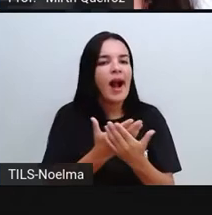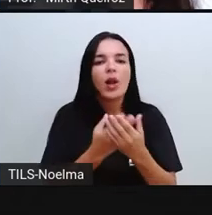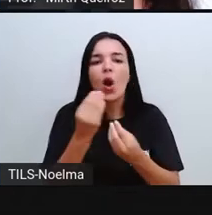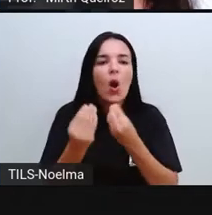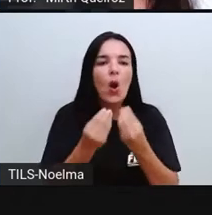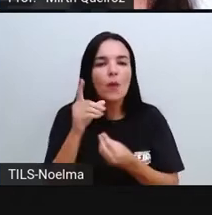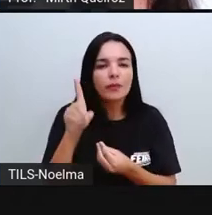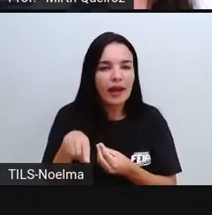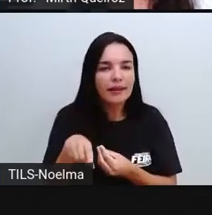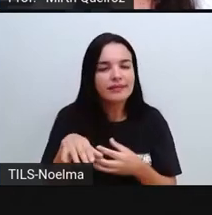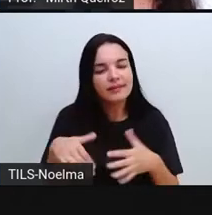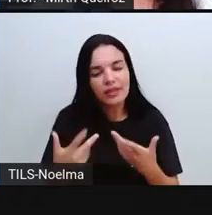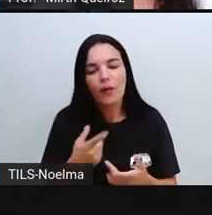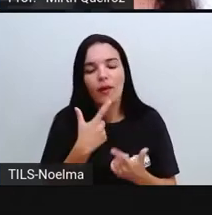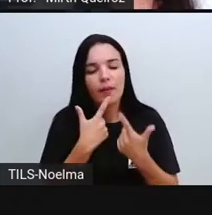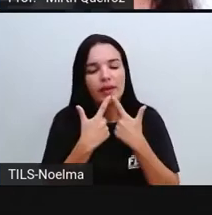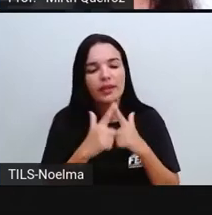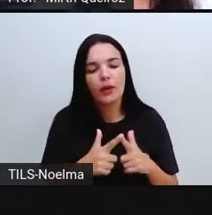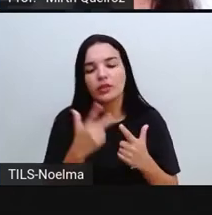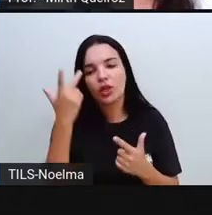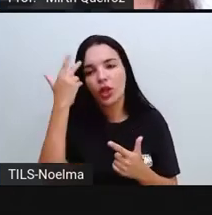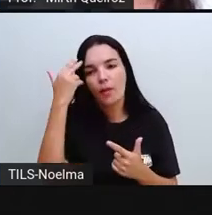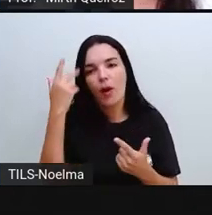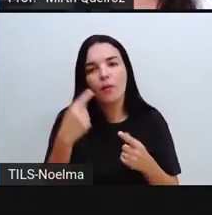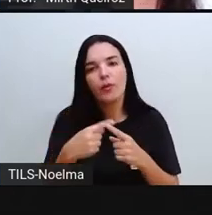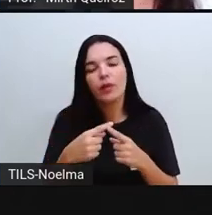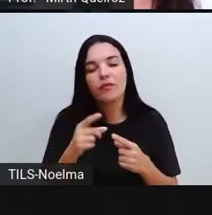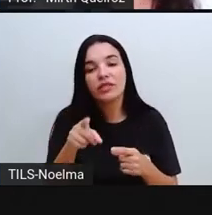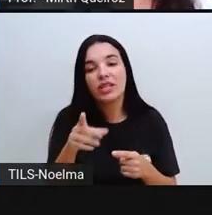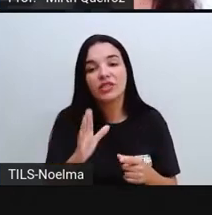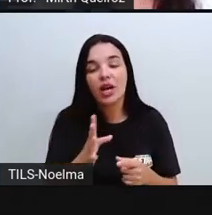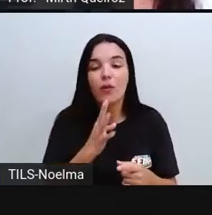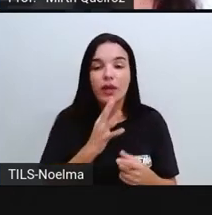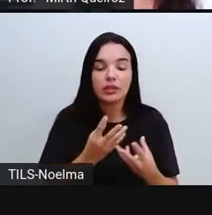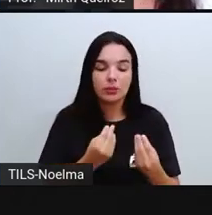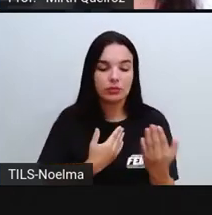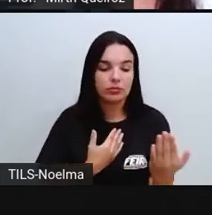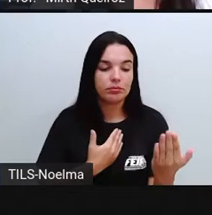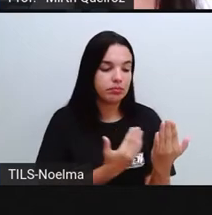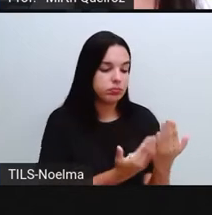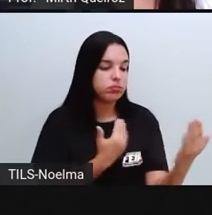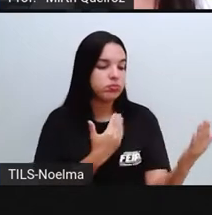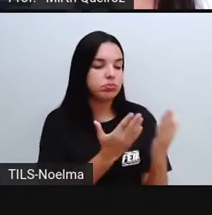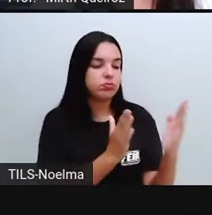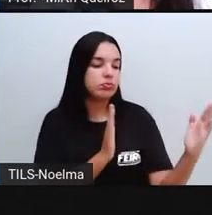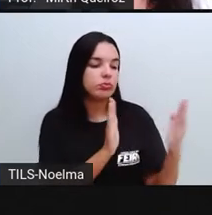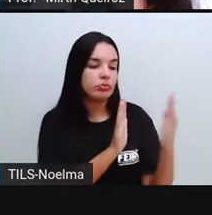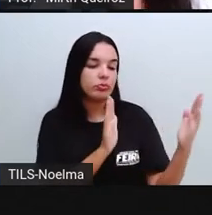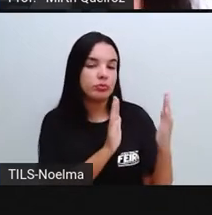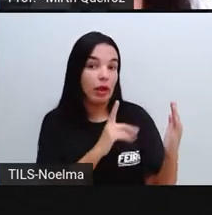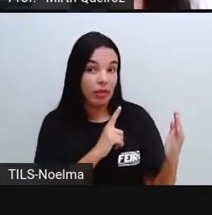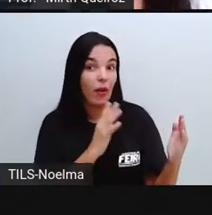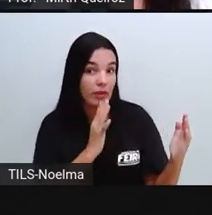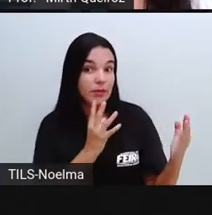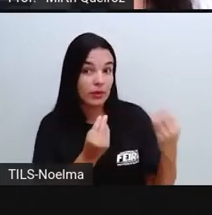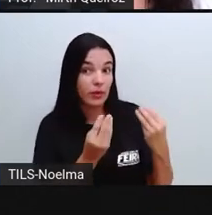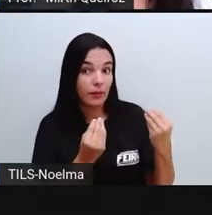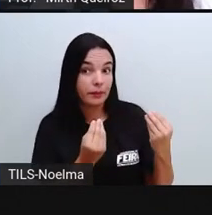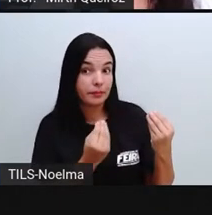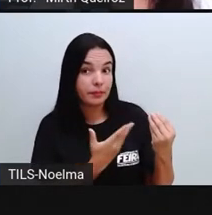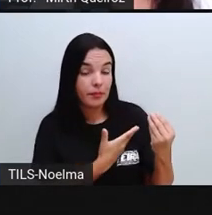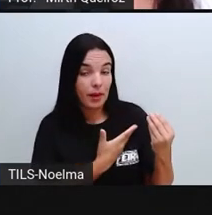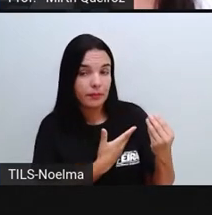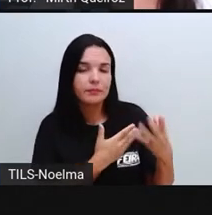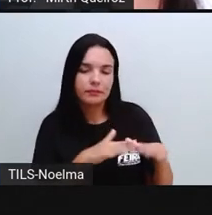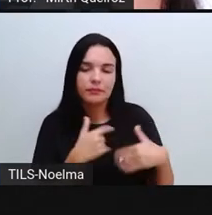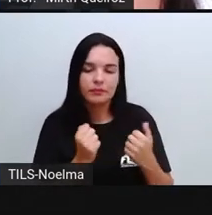uma linguagem informal, porque o grau de intimidade entre os interlocutores vai ser maior,